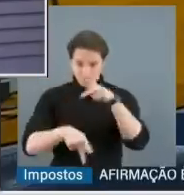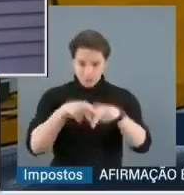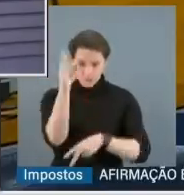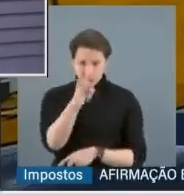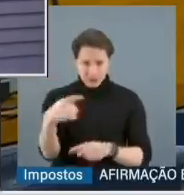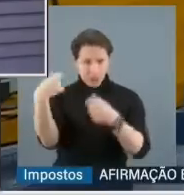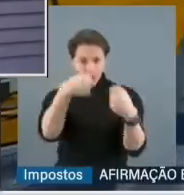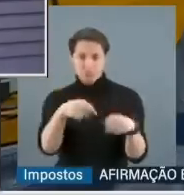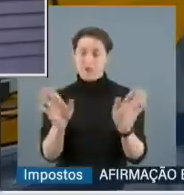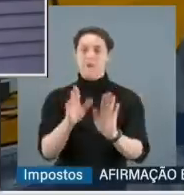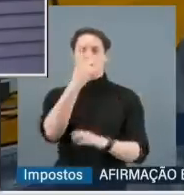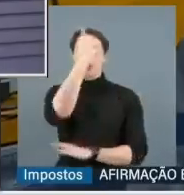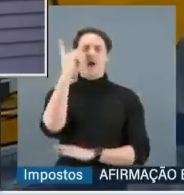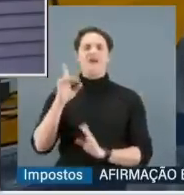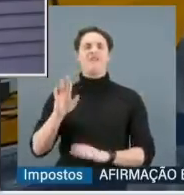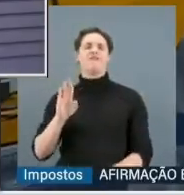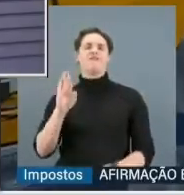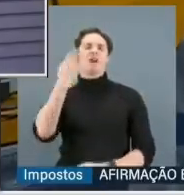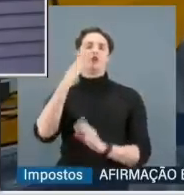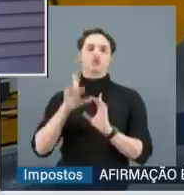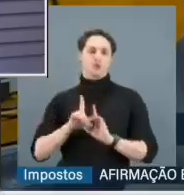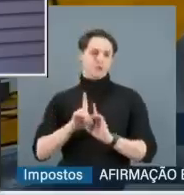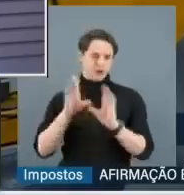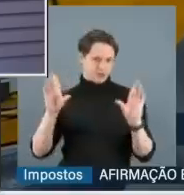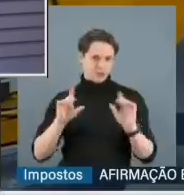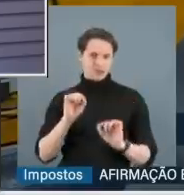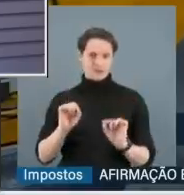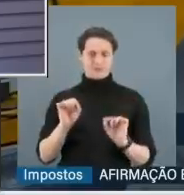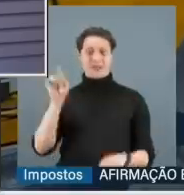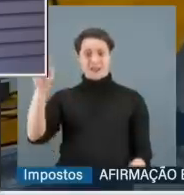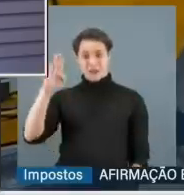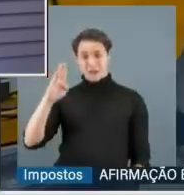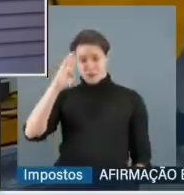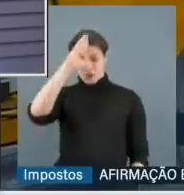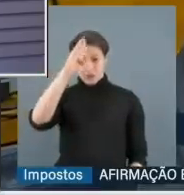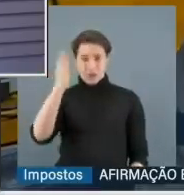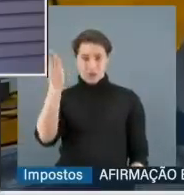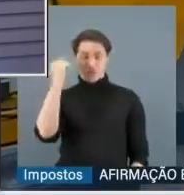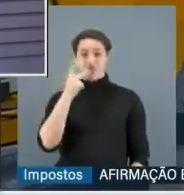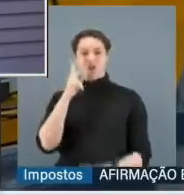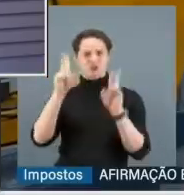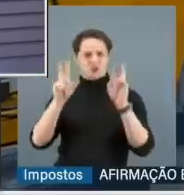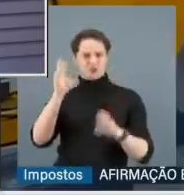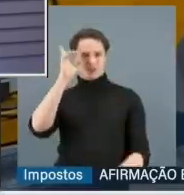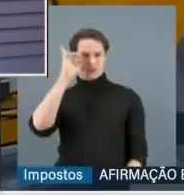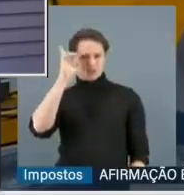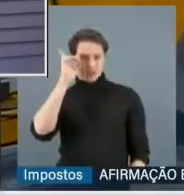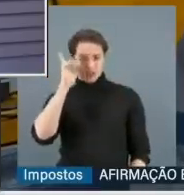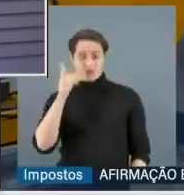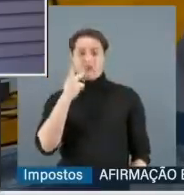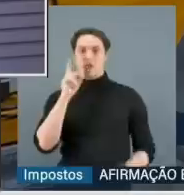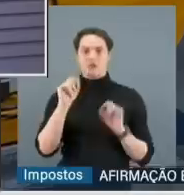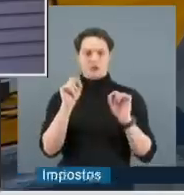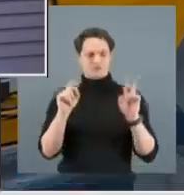a gente. Mota, seja muito bem-vindo. Uma ótima noite a você. Nesse giro inicial, queria pedir, claro, sua análise, sua avaliação